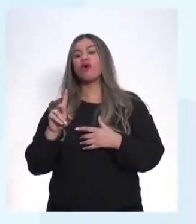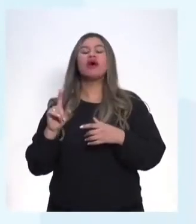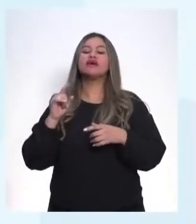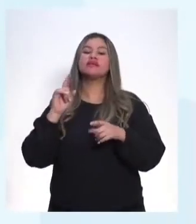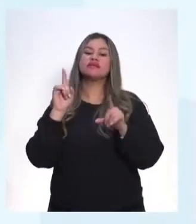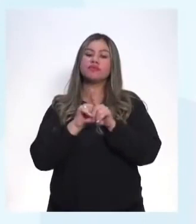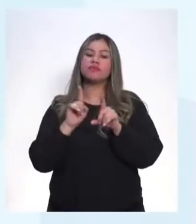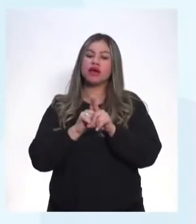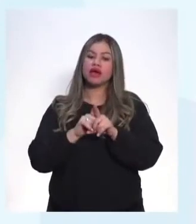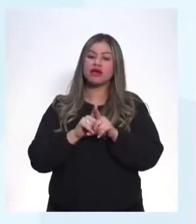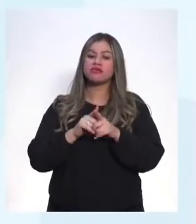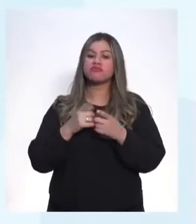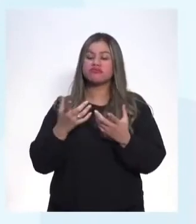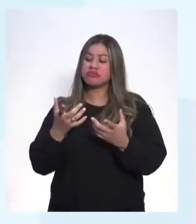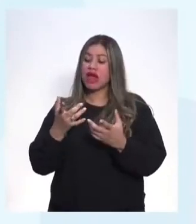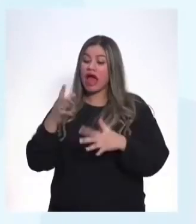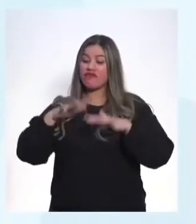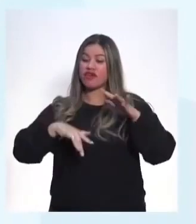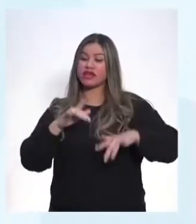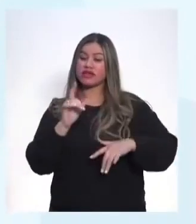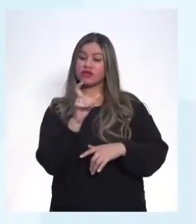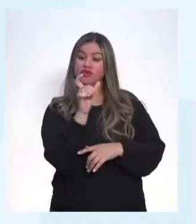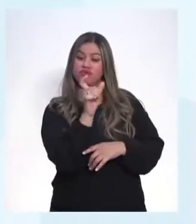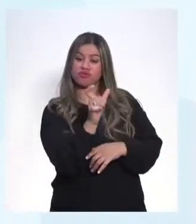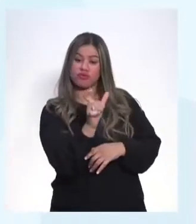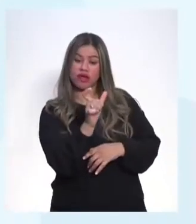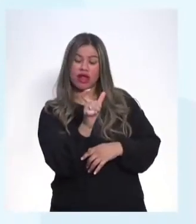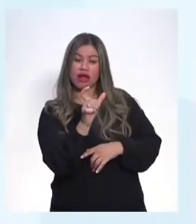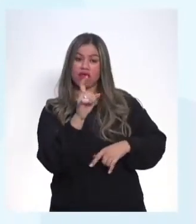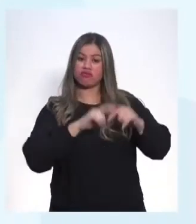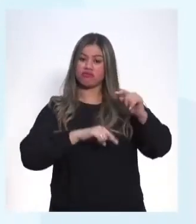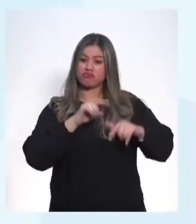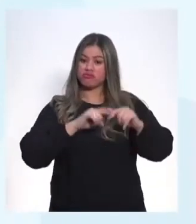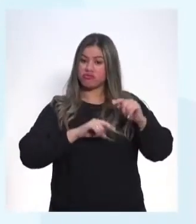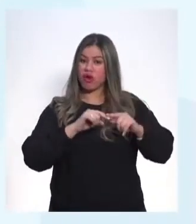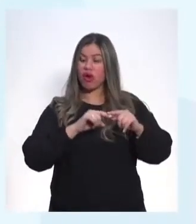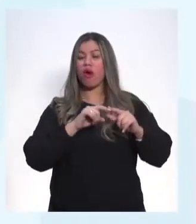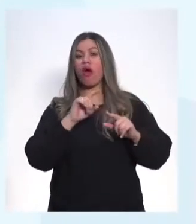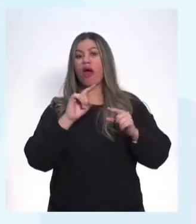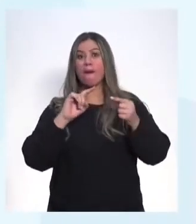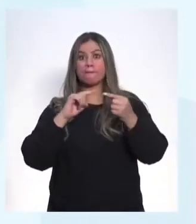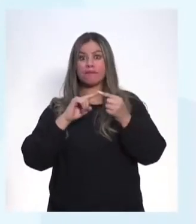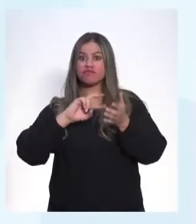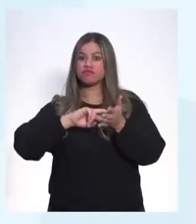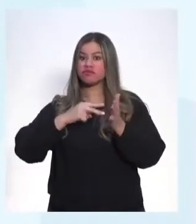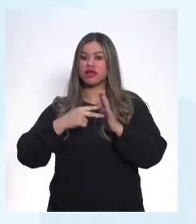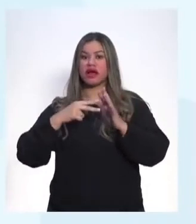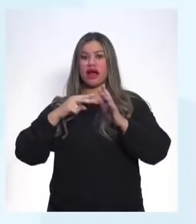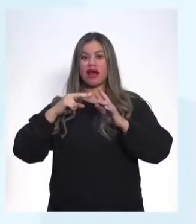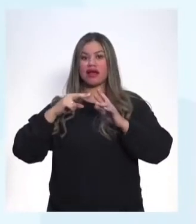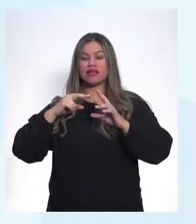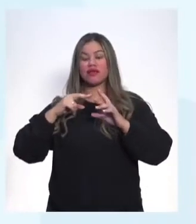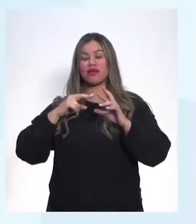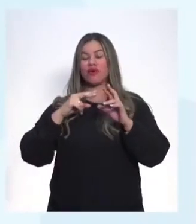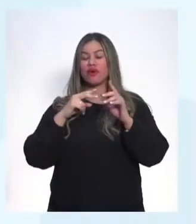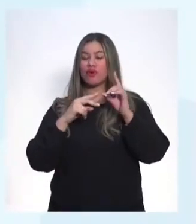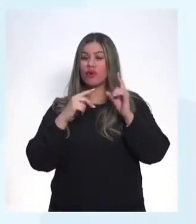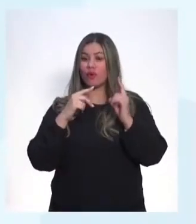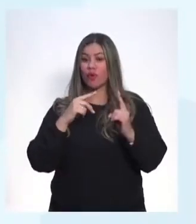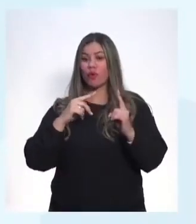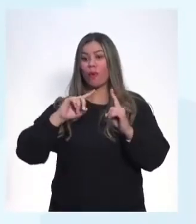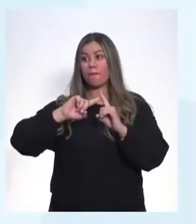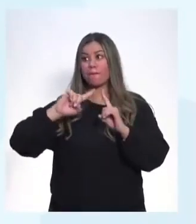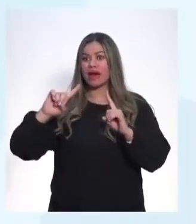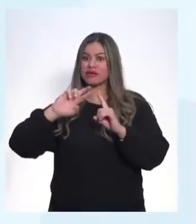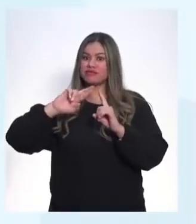pode ter várias denominações, como aipim, macaxeira e mandioca, que são palavras que fazem referência a um tipo